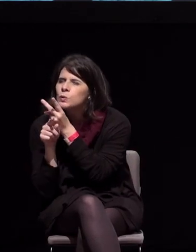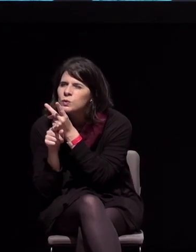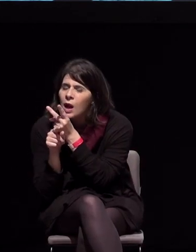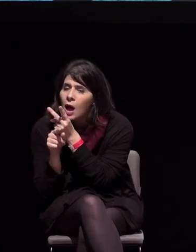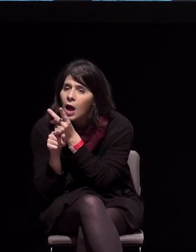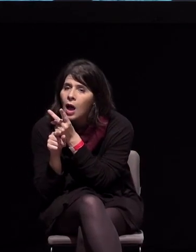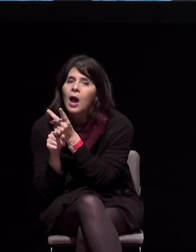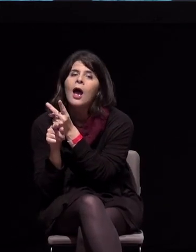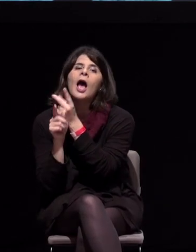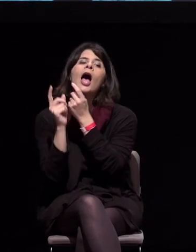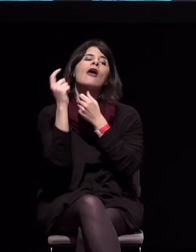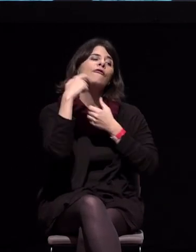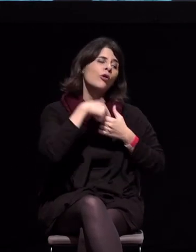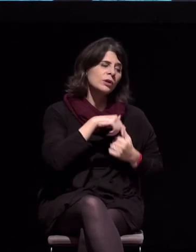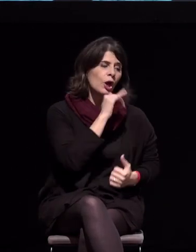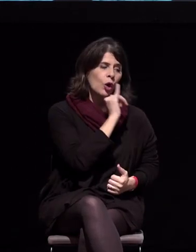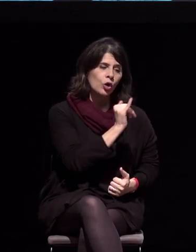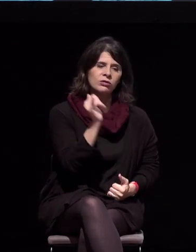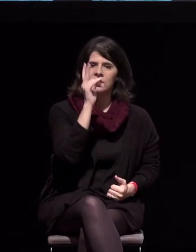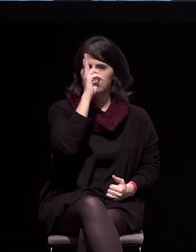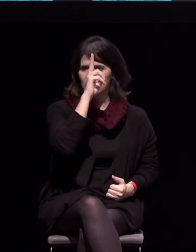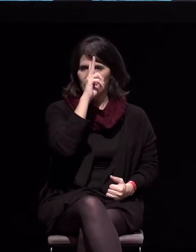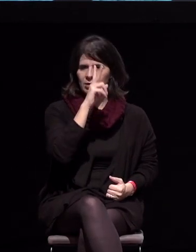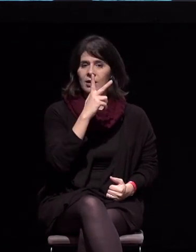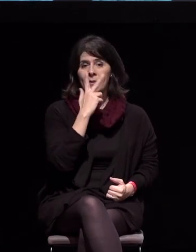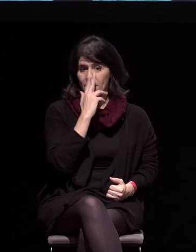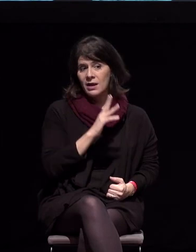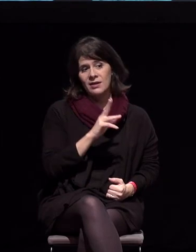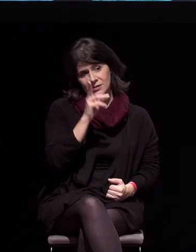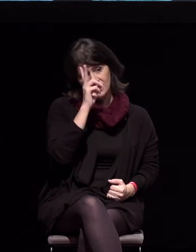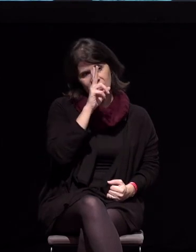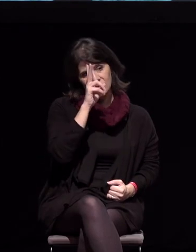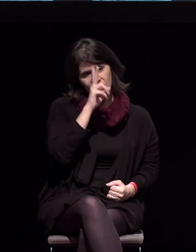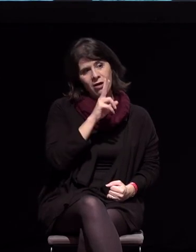família. Então, às vezes é por dureza mesmo.